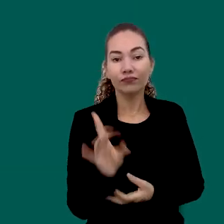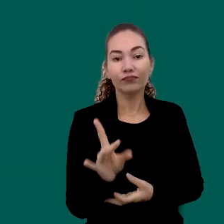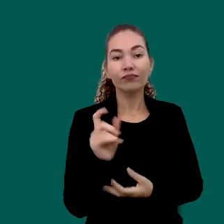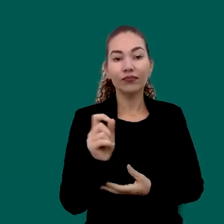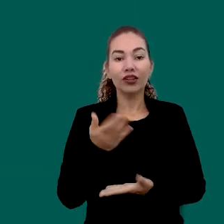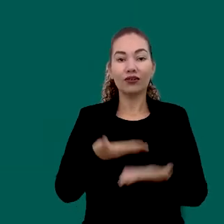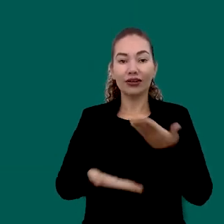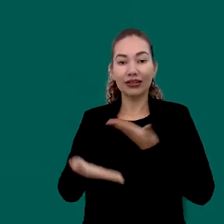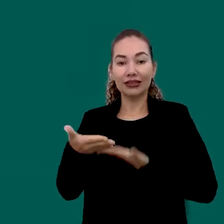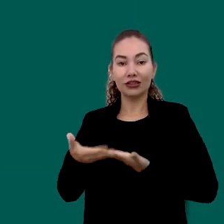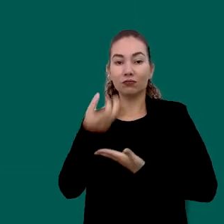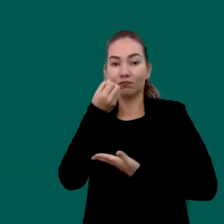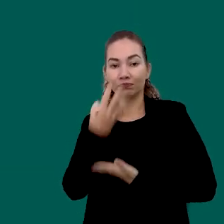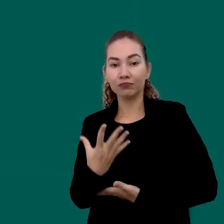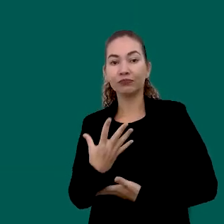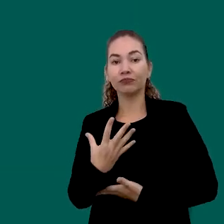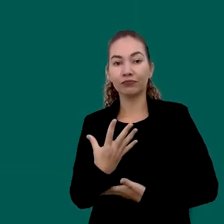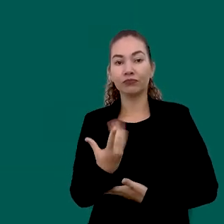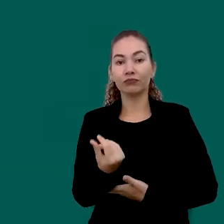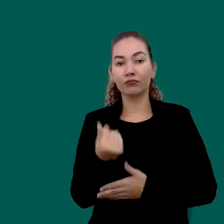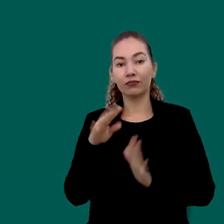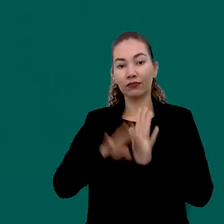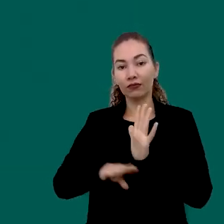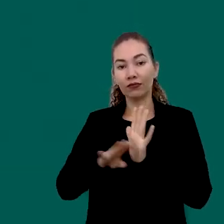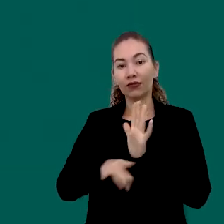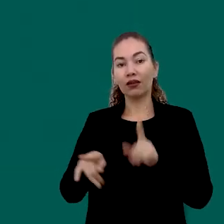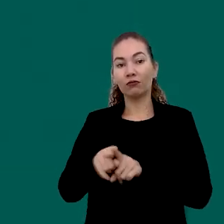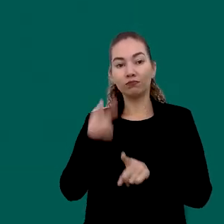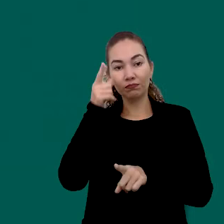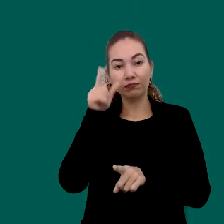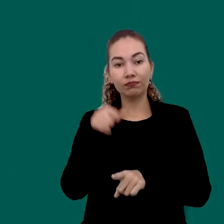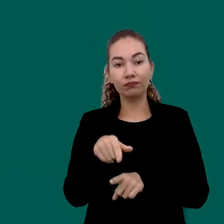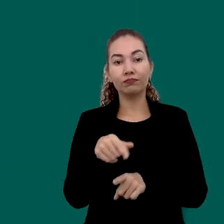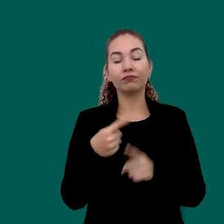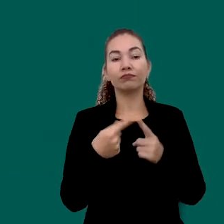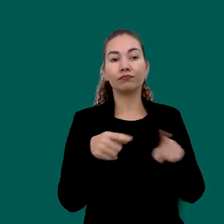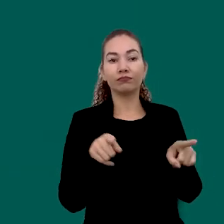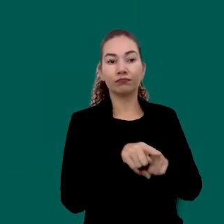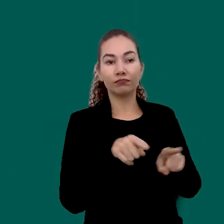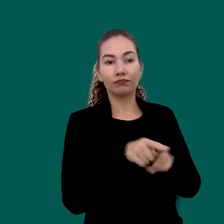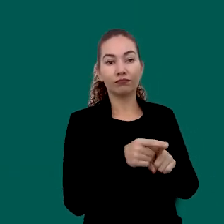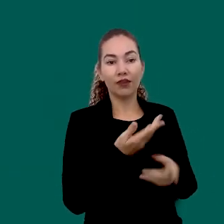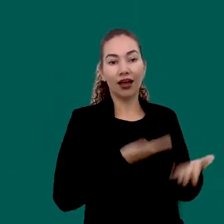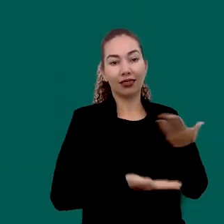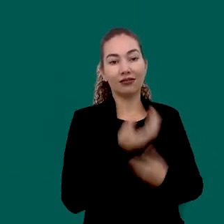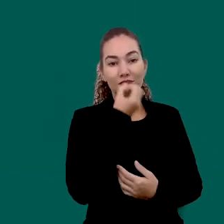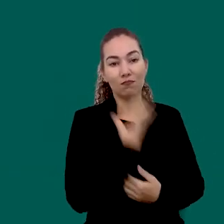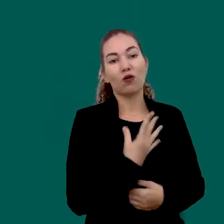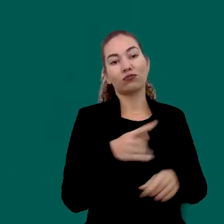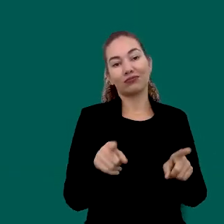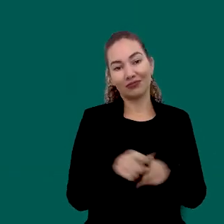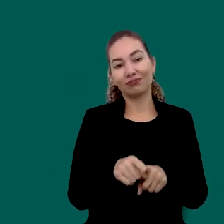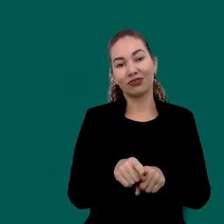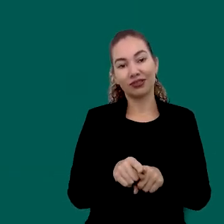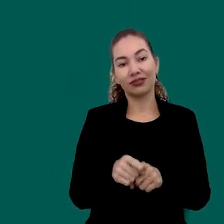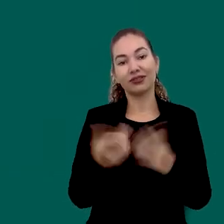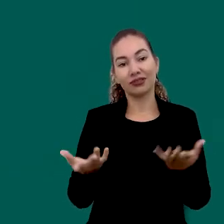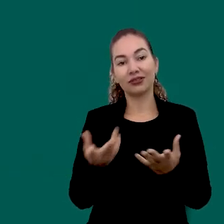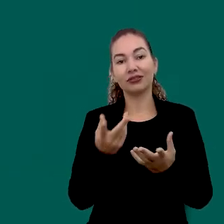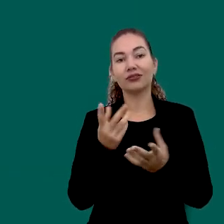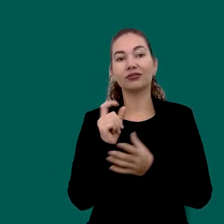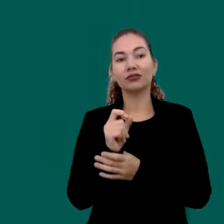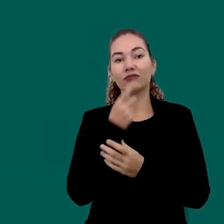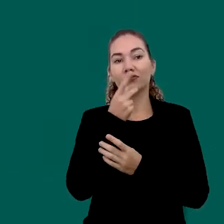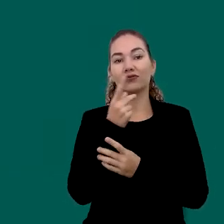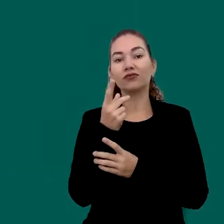o atendimento, o preço baixo, que a gente bate muito em cima dessa tecla, como a gente consegue entregar o atendimento também. Então, eu até tirei